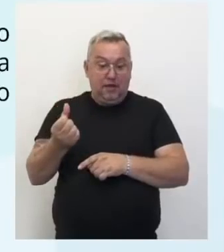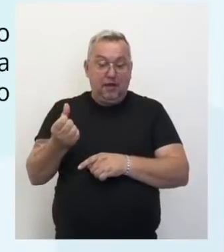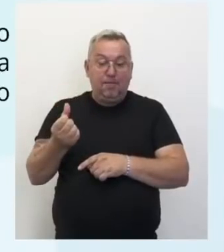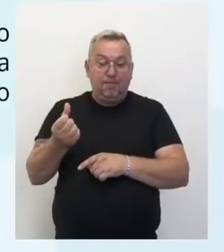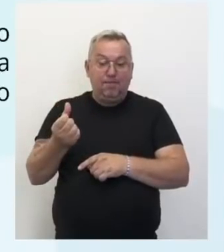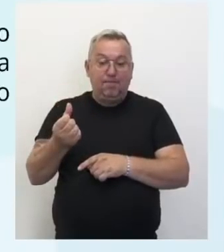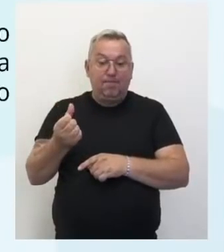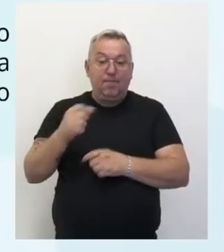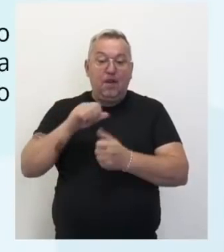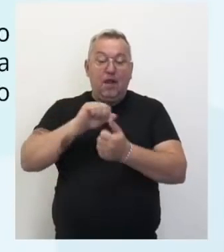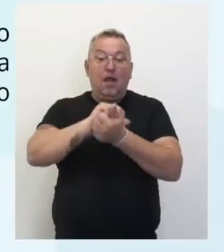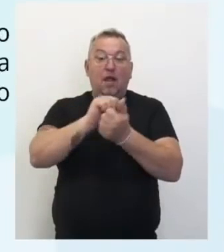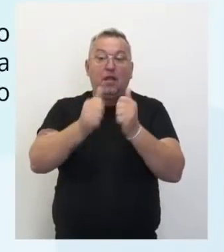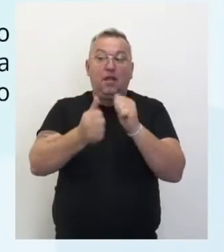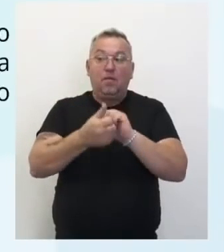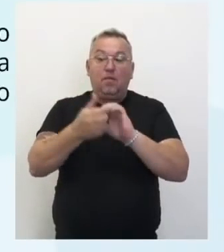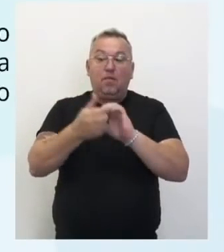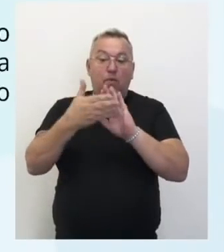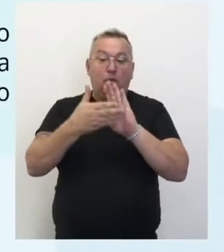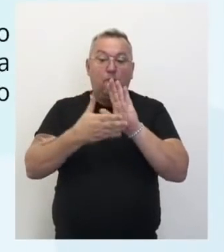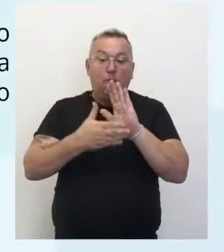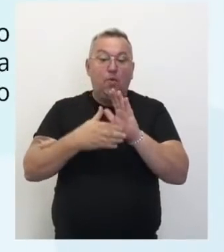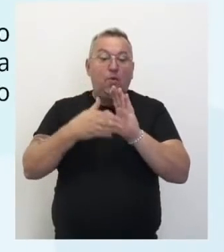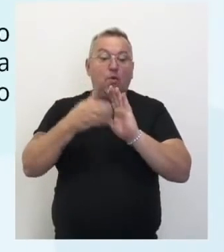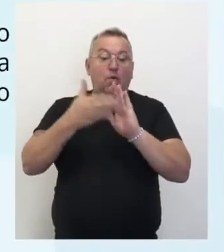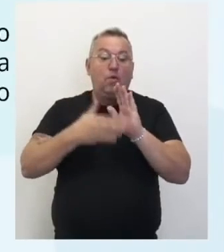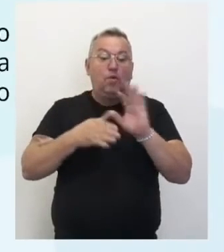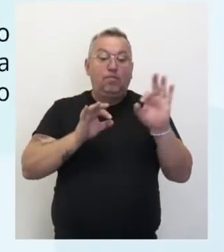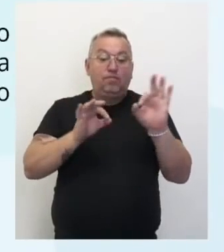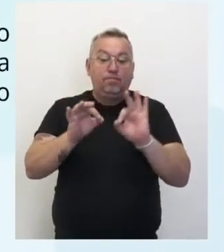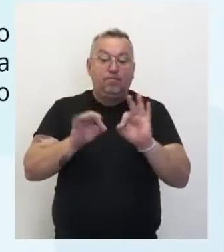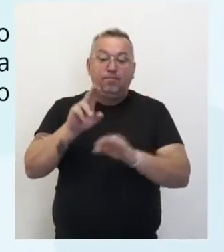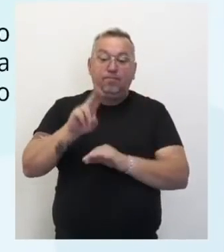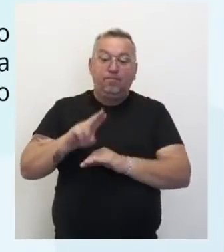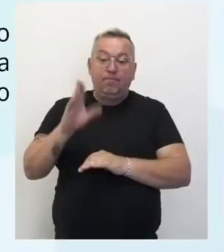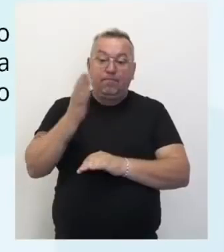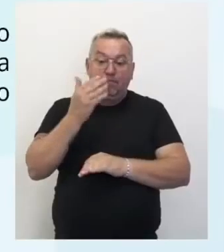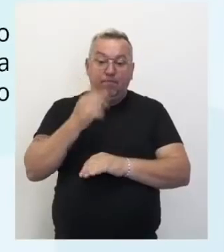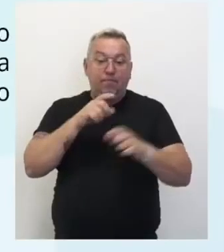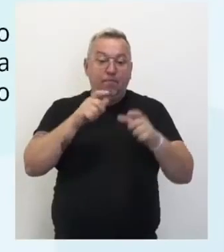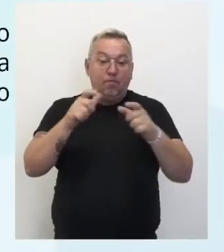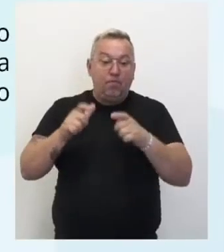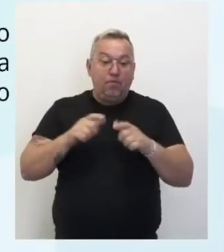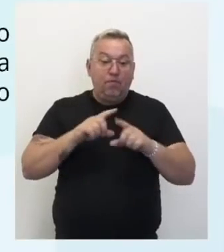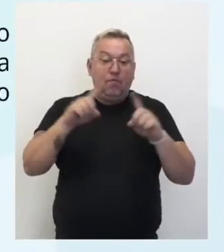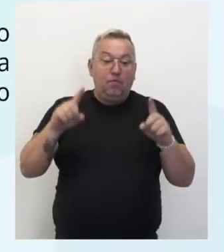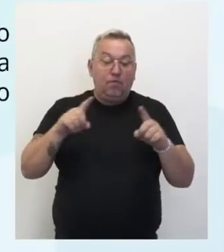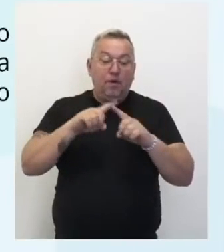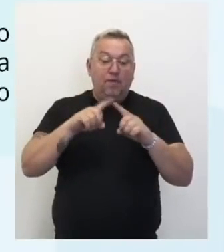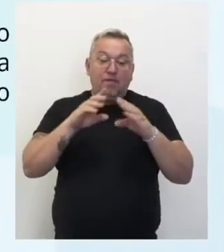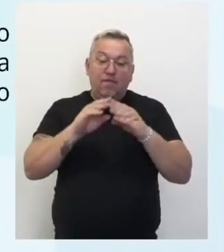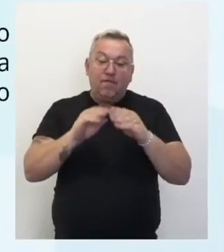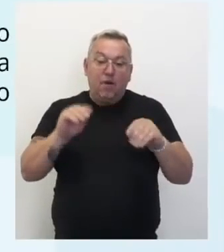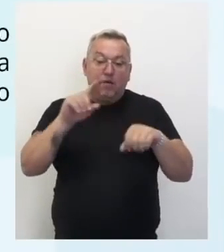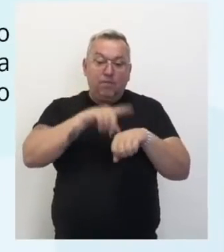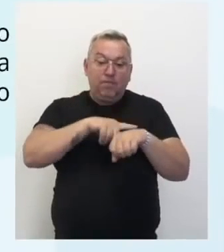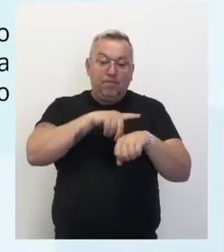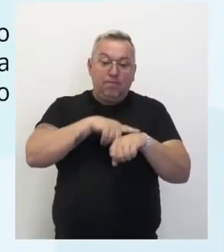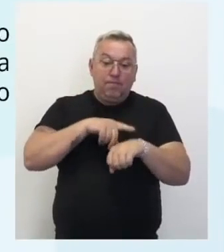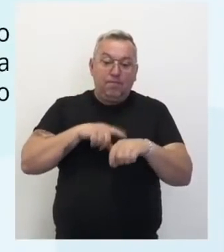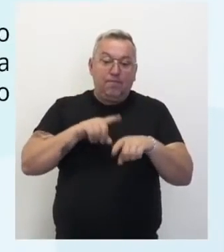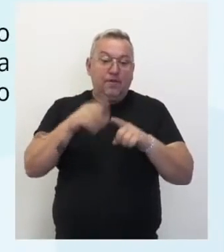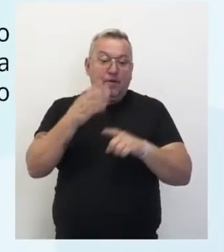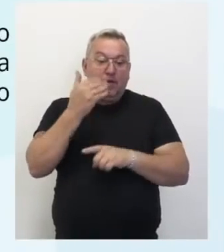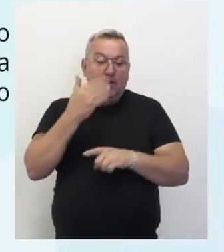EF05CI16, adaptar e propor um cardápio equilibrado utilizando os alimentos regionais pela sua